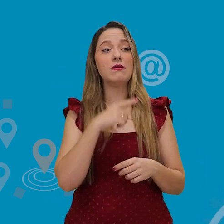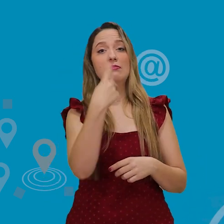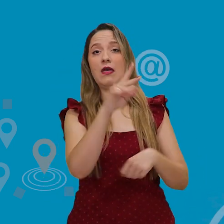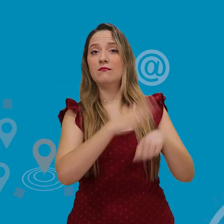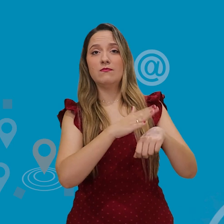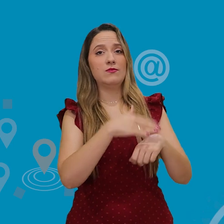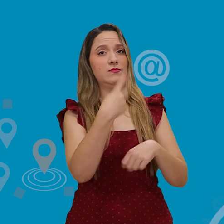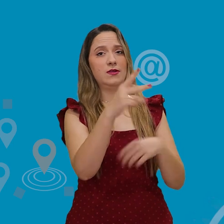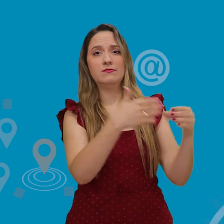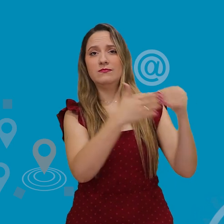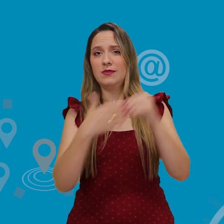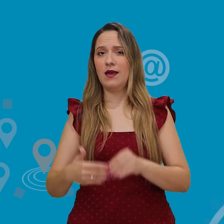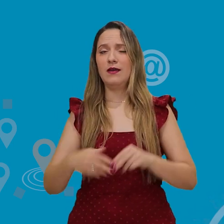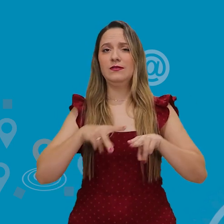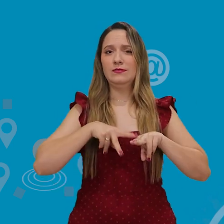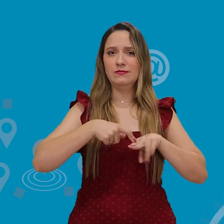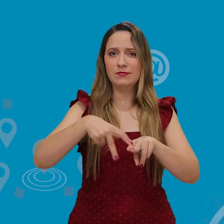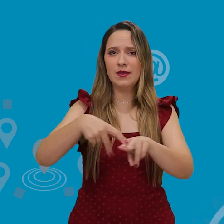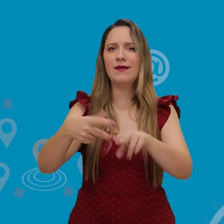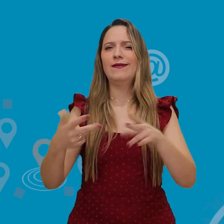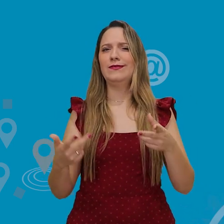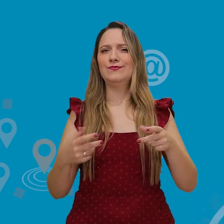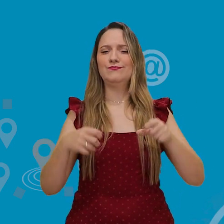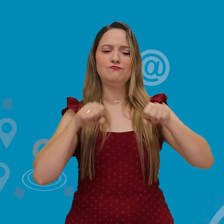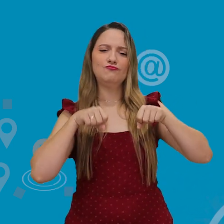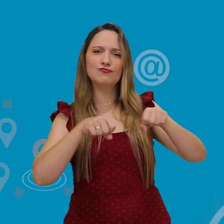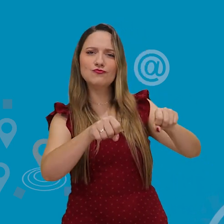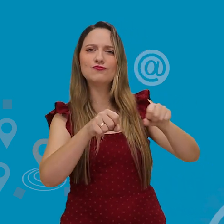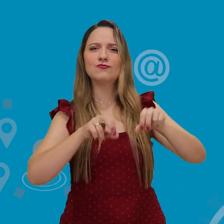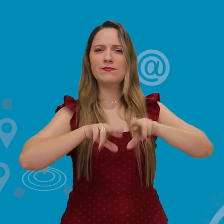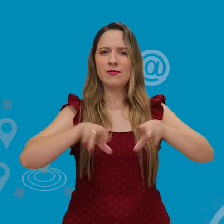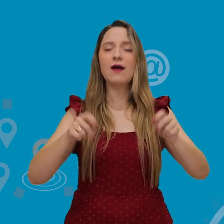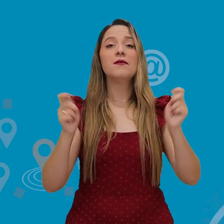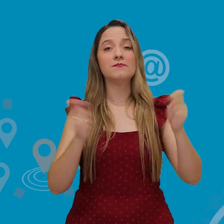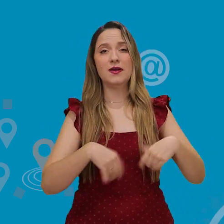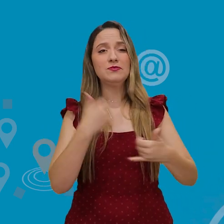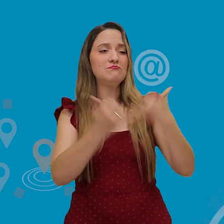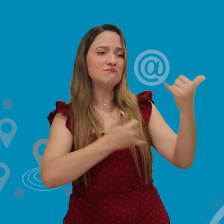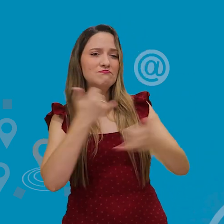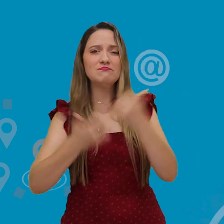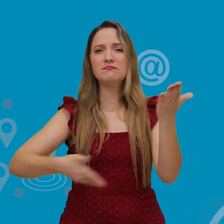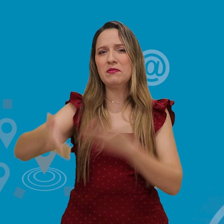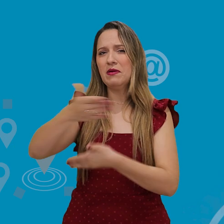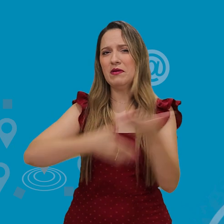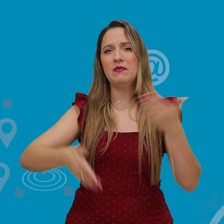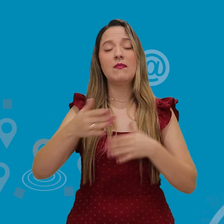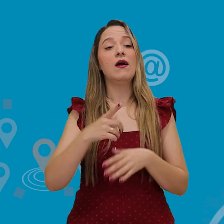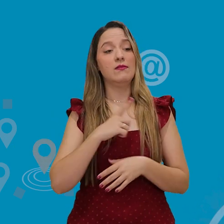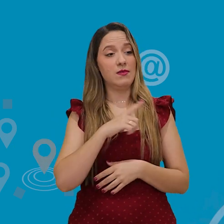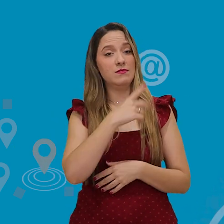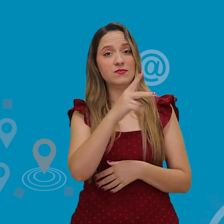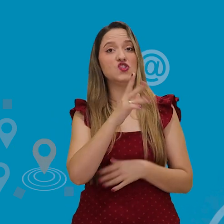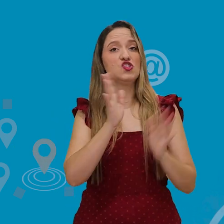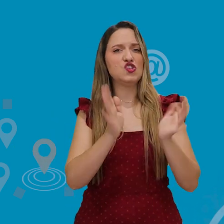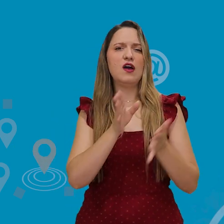skate, patins, patinete para dentro da escola, e onde eles trocam essa experiência. Então, muitos ali que já sabiam